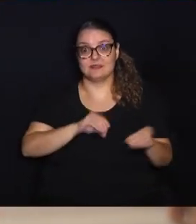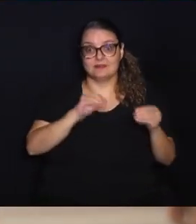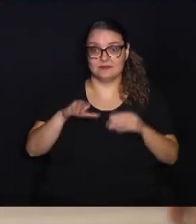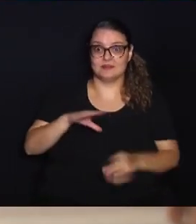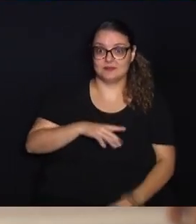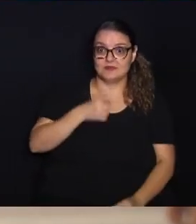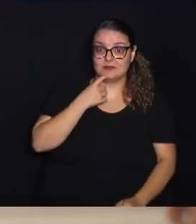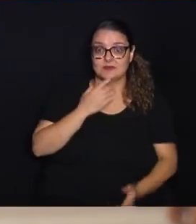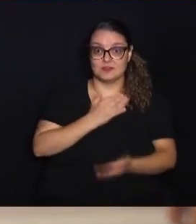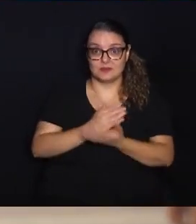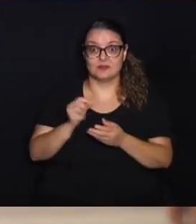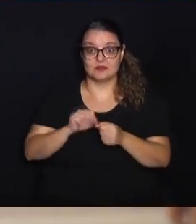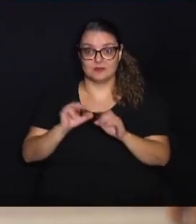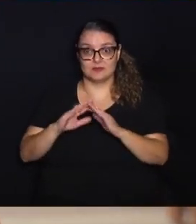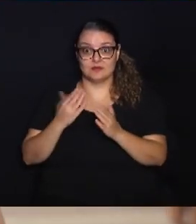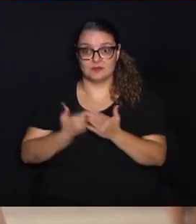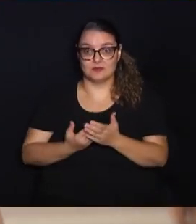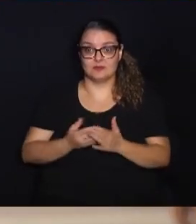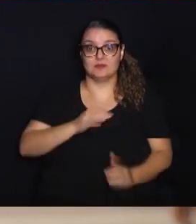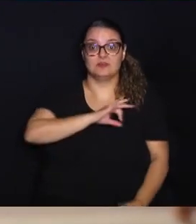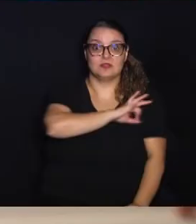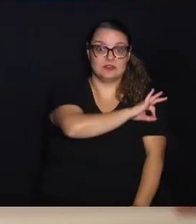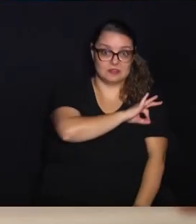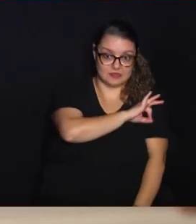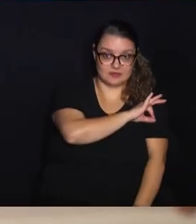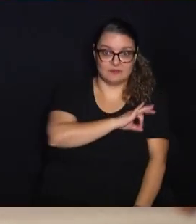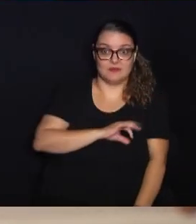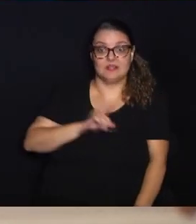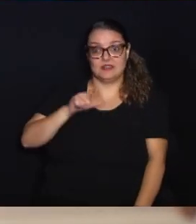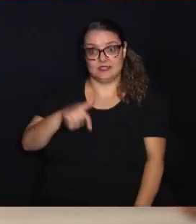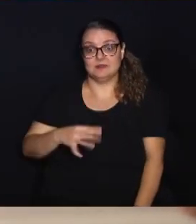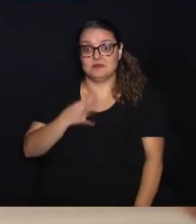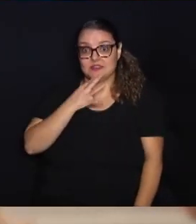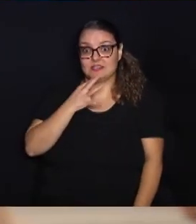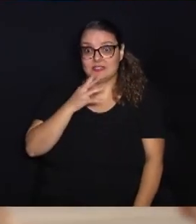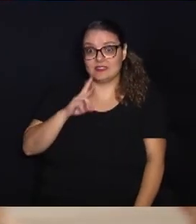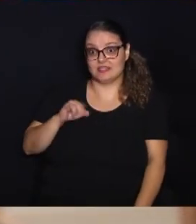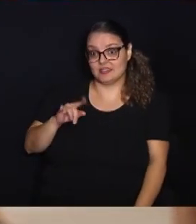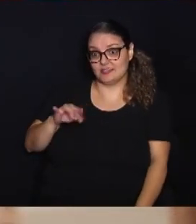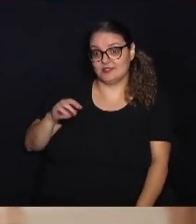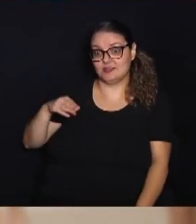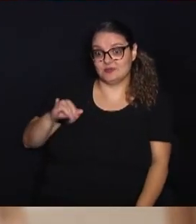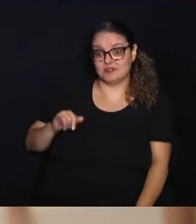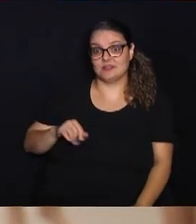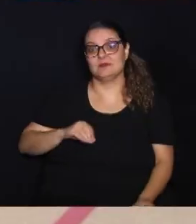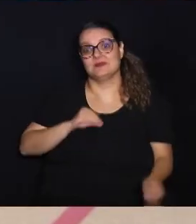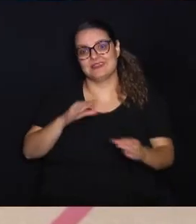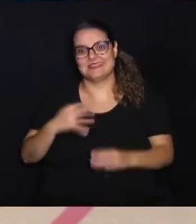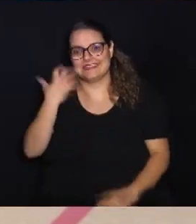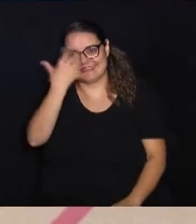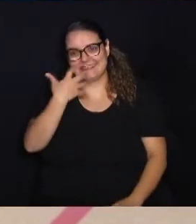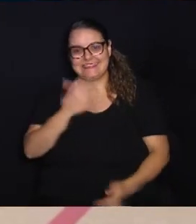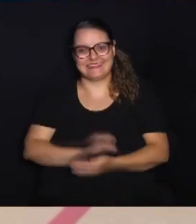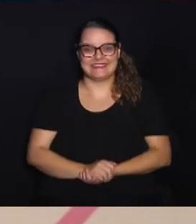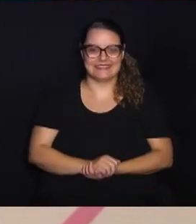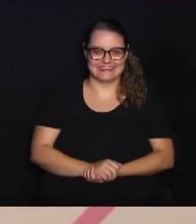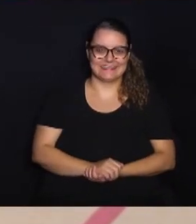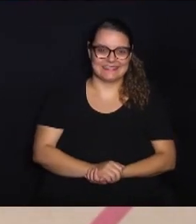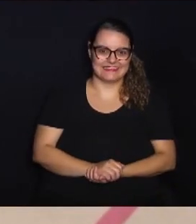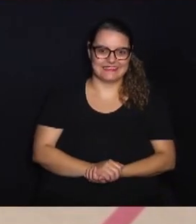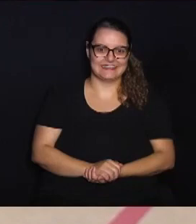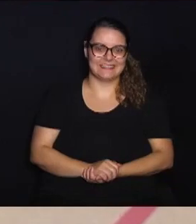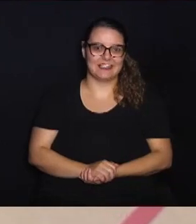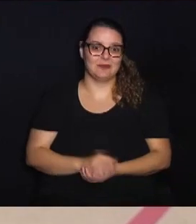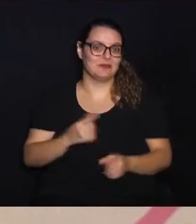modalidade? Aí eu acho lindo, é muito lindo que a gente consegue conectar tudo do nosso corpo com a música e com os aparelhos.